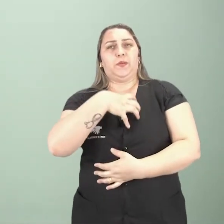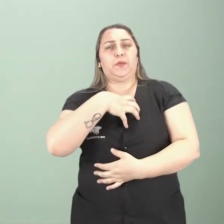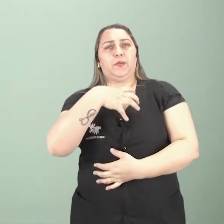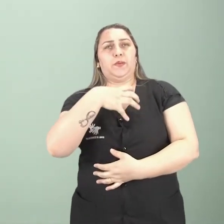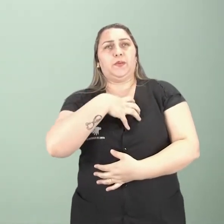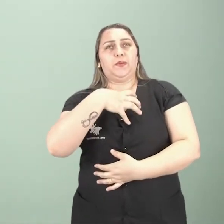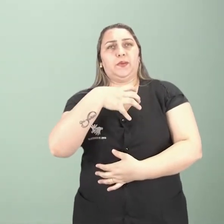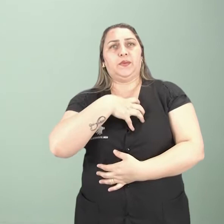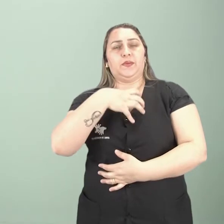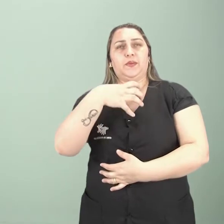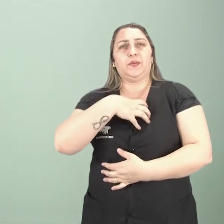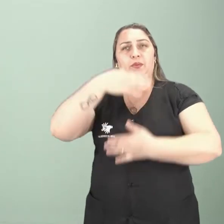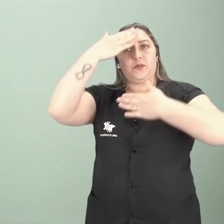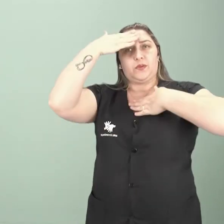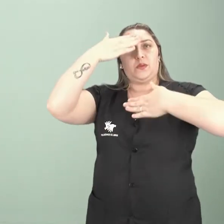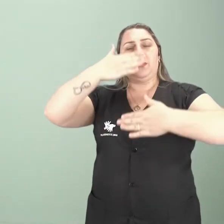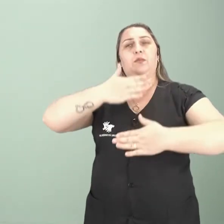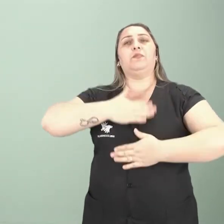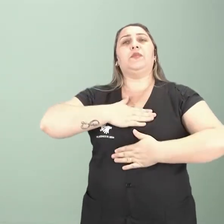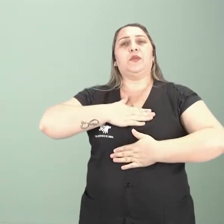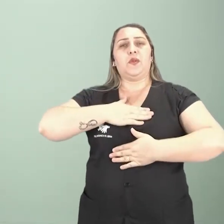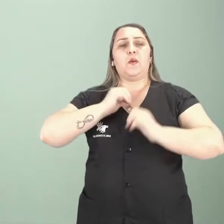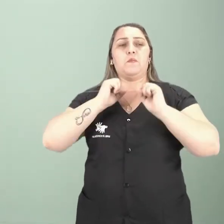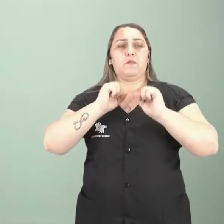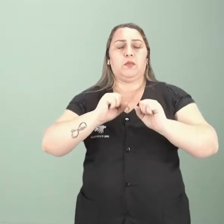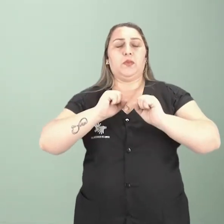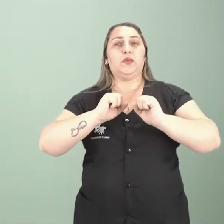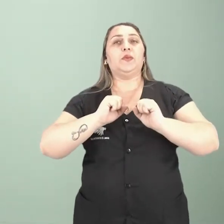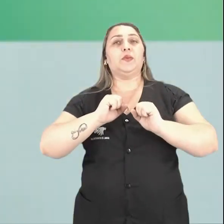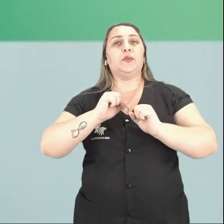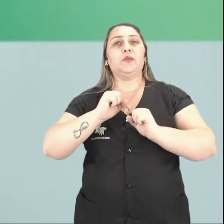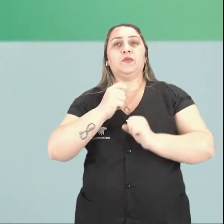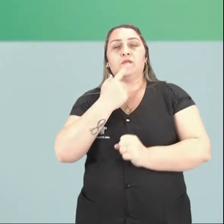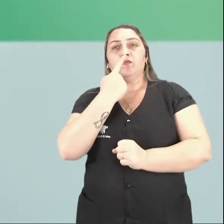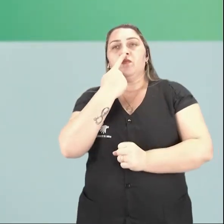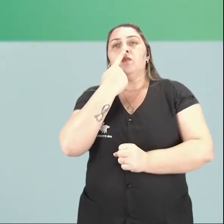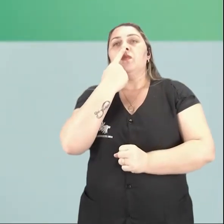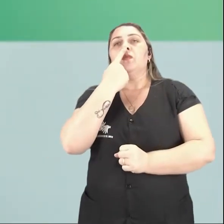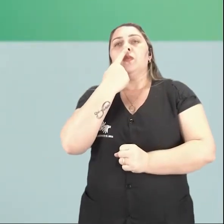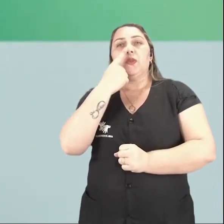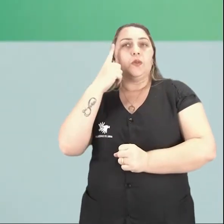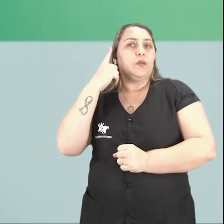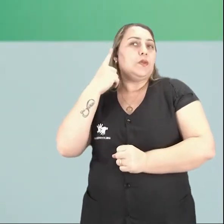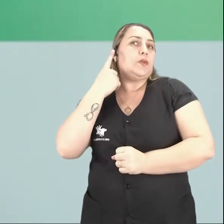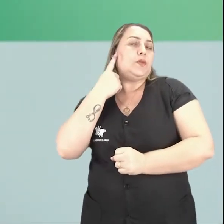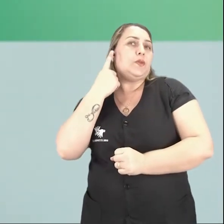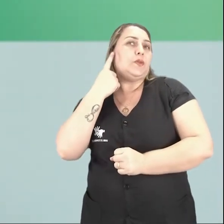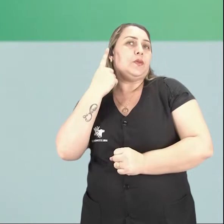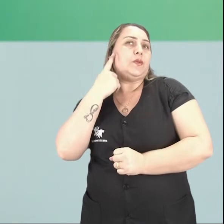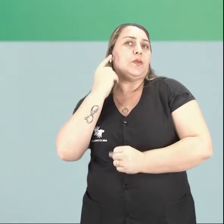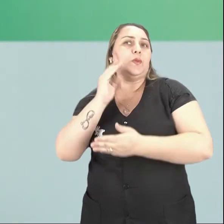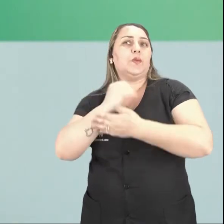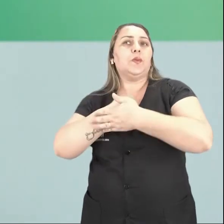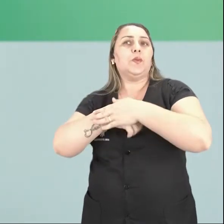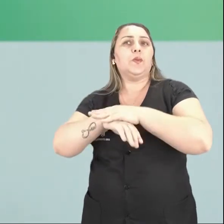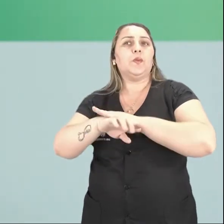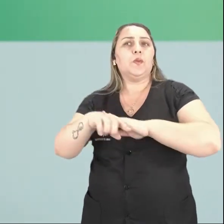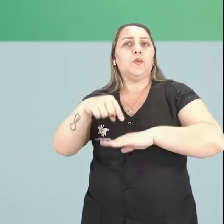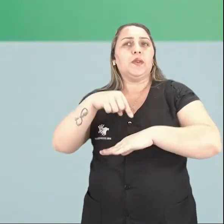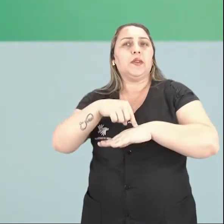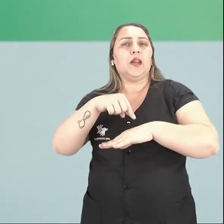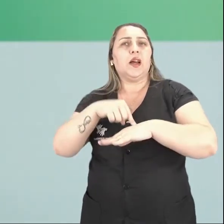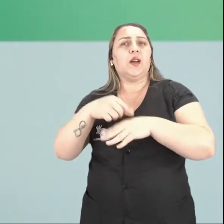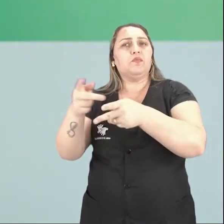as sensações do corpo humano, né, podendo despertar o olfato, a audição, né, o tato,